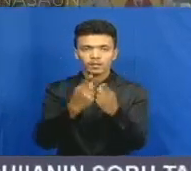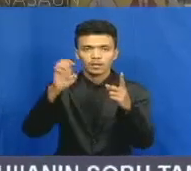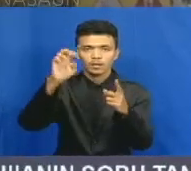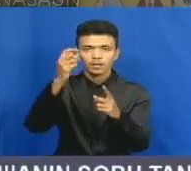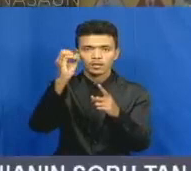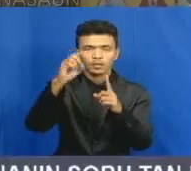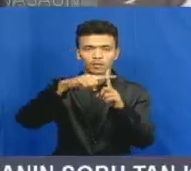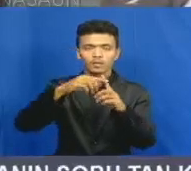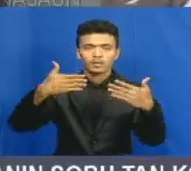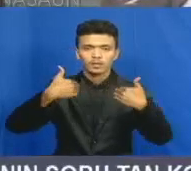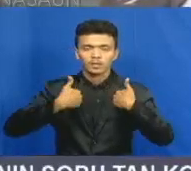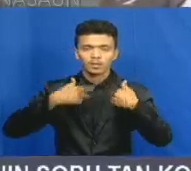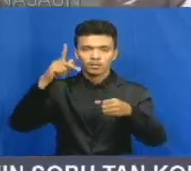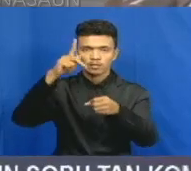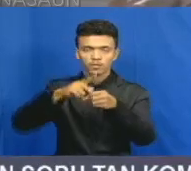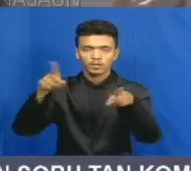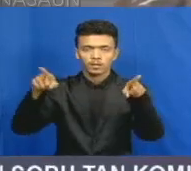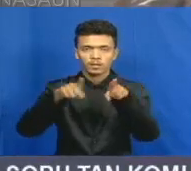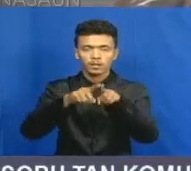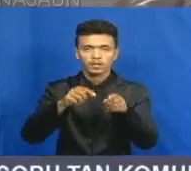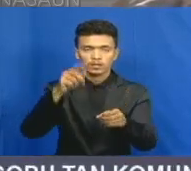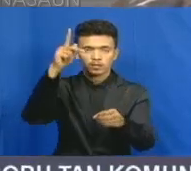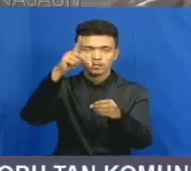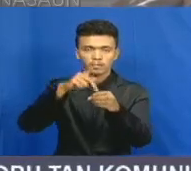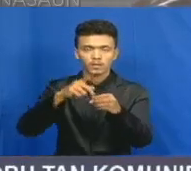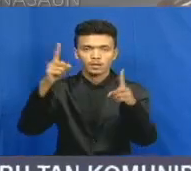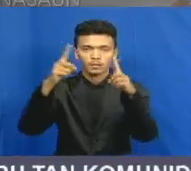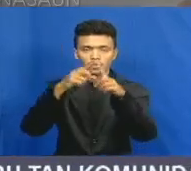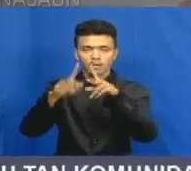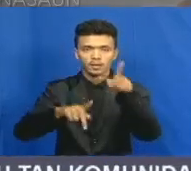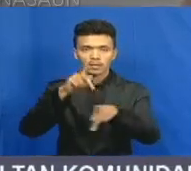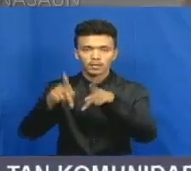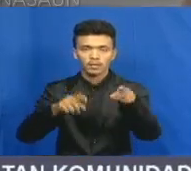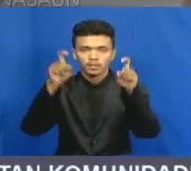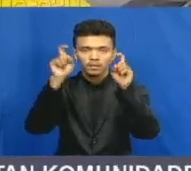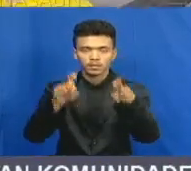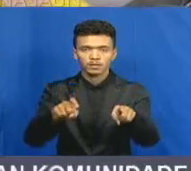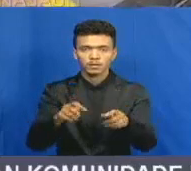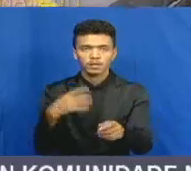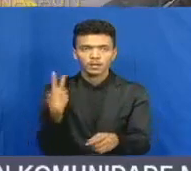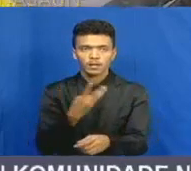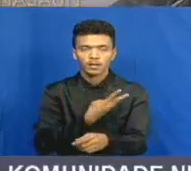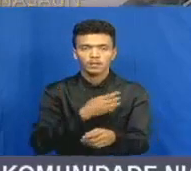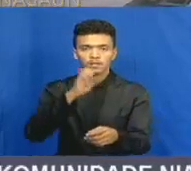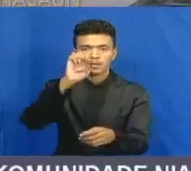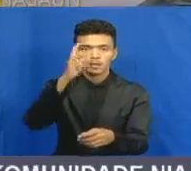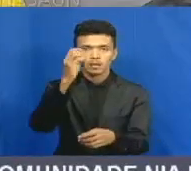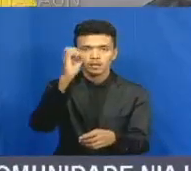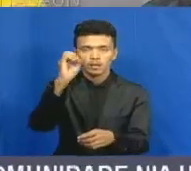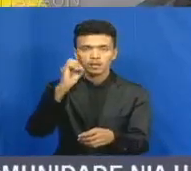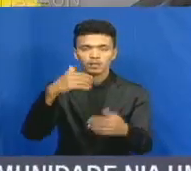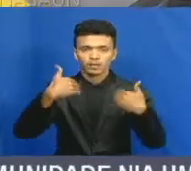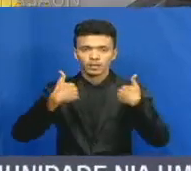garante combustível, hanesan gasolina no gasoel, ba cidadão nebe precisa. Ami esto e Tonian, se garante